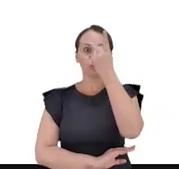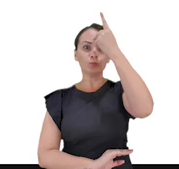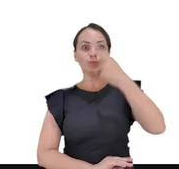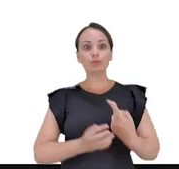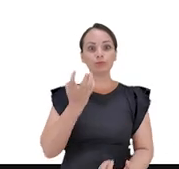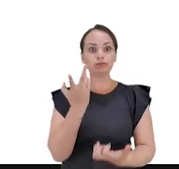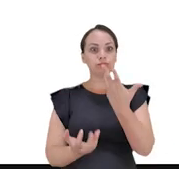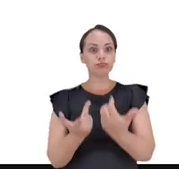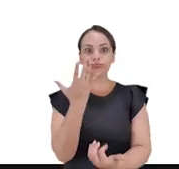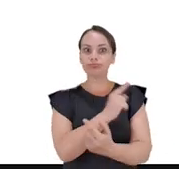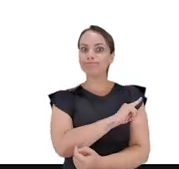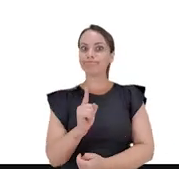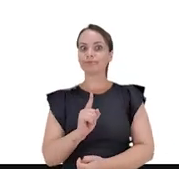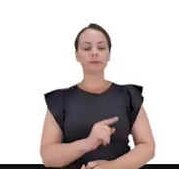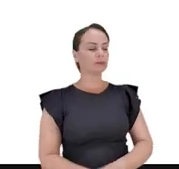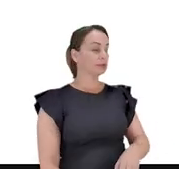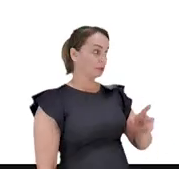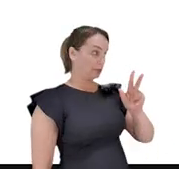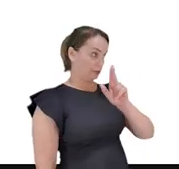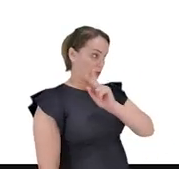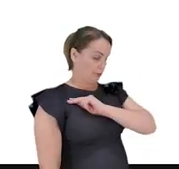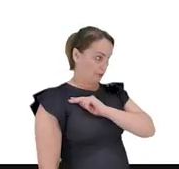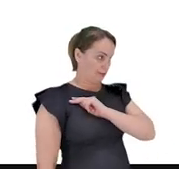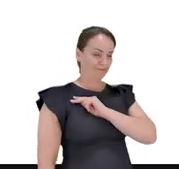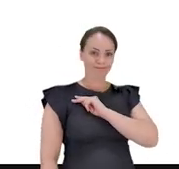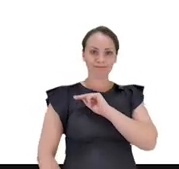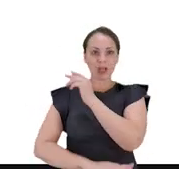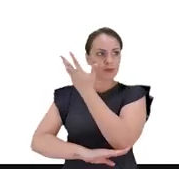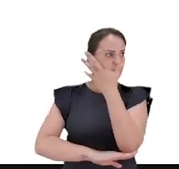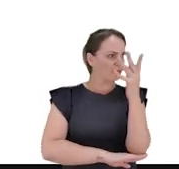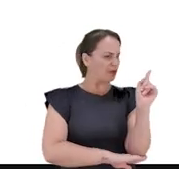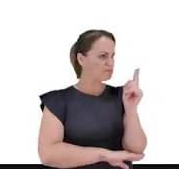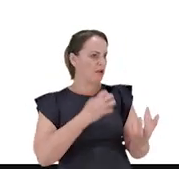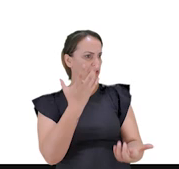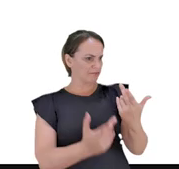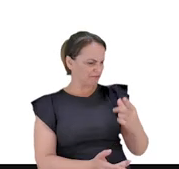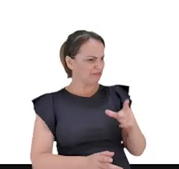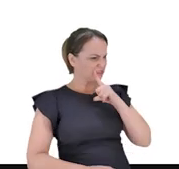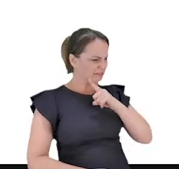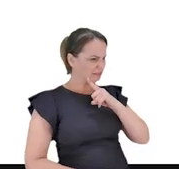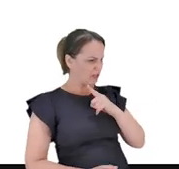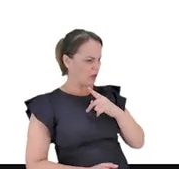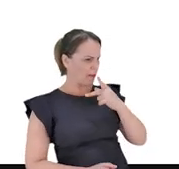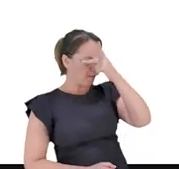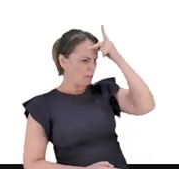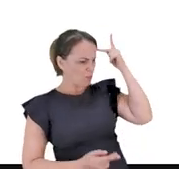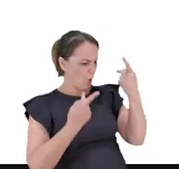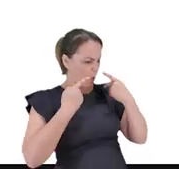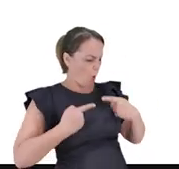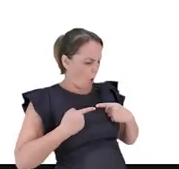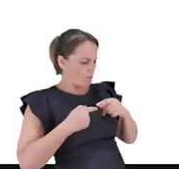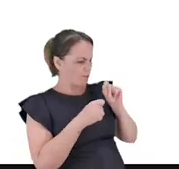sozinha. Nossa, bom, a floresta não pegando fogo sozinha, então tem a ação do ser humano, né? Algumas pessoas